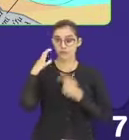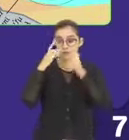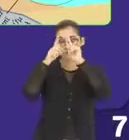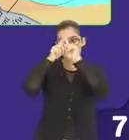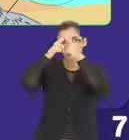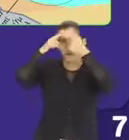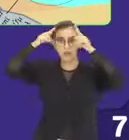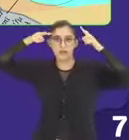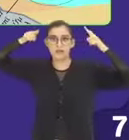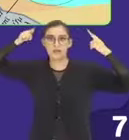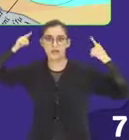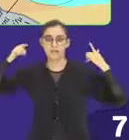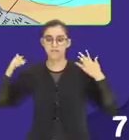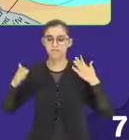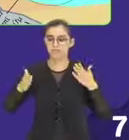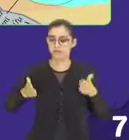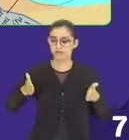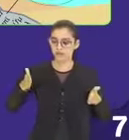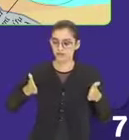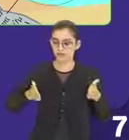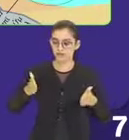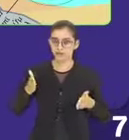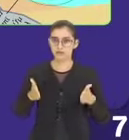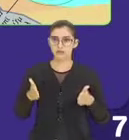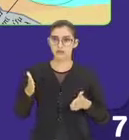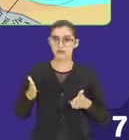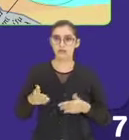Na Idade Média... num período chamado